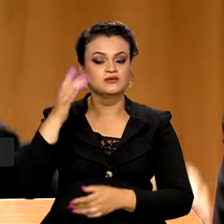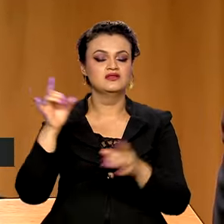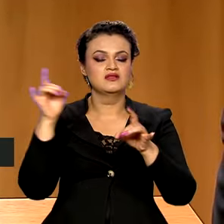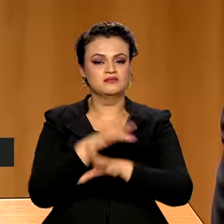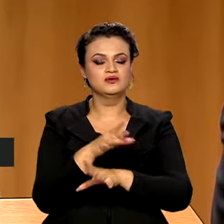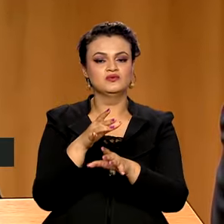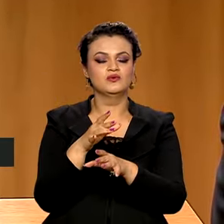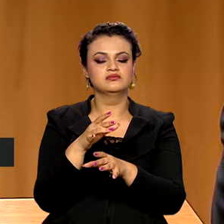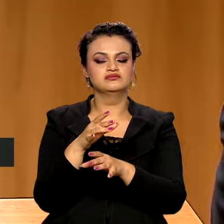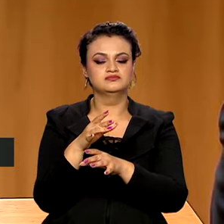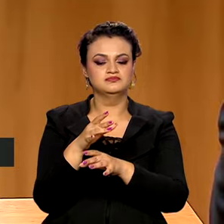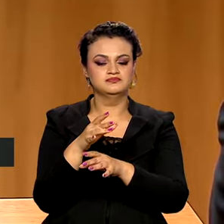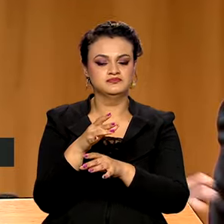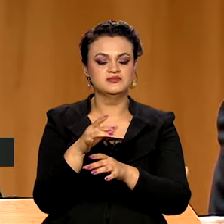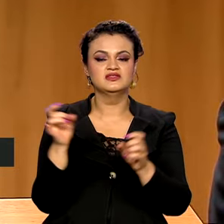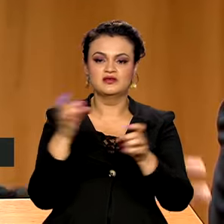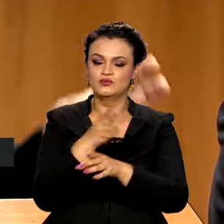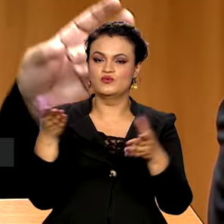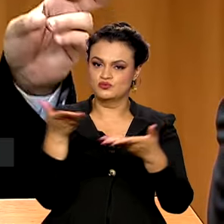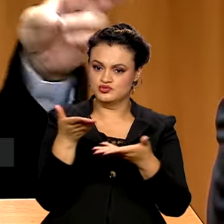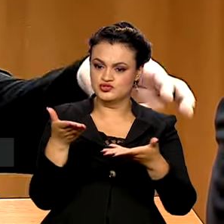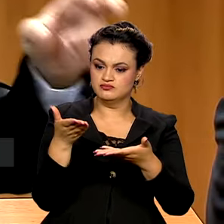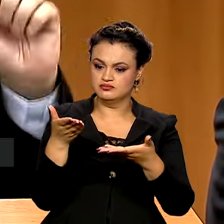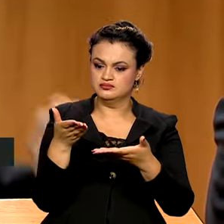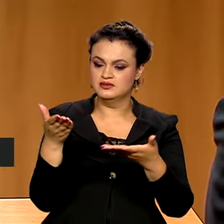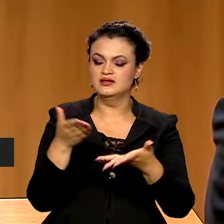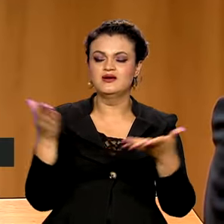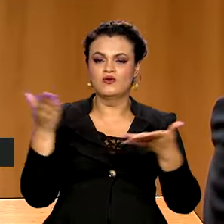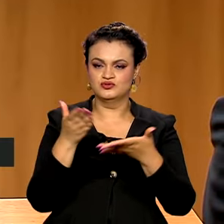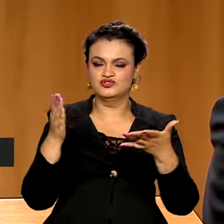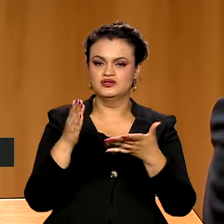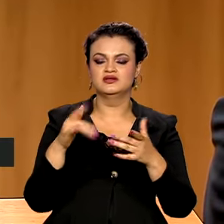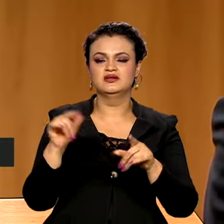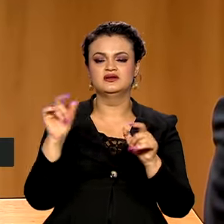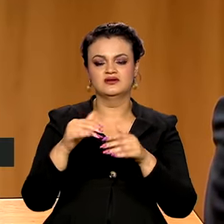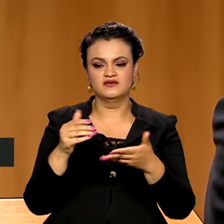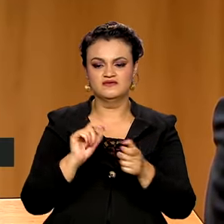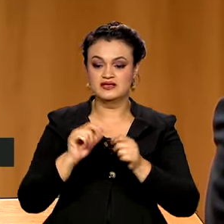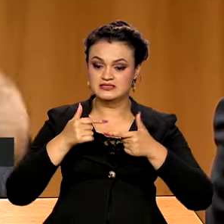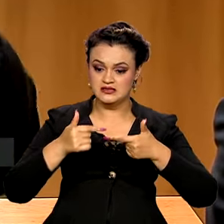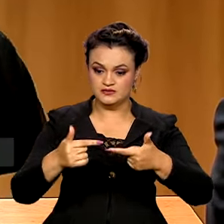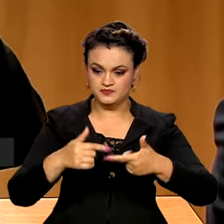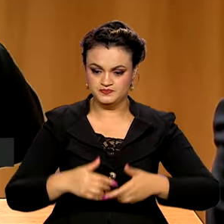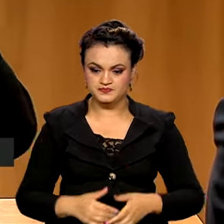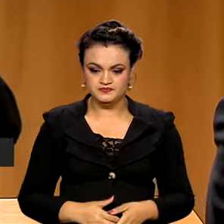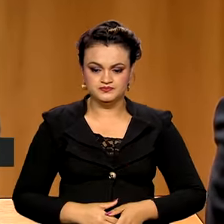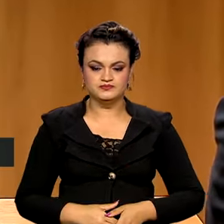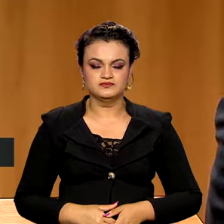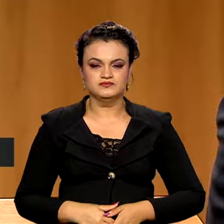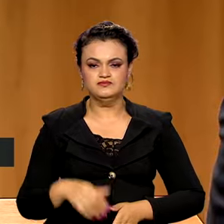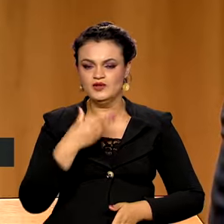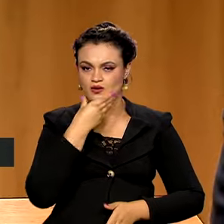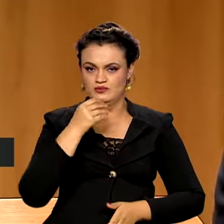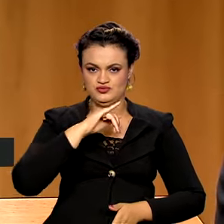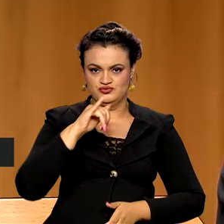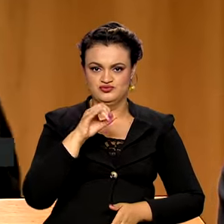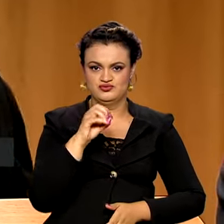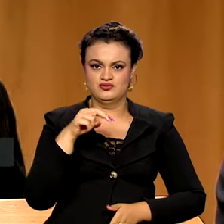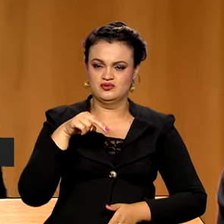concluiu, né, hoje, com a realização dessa operação. Só Jonathan Ferreira, Rádio